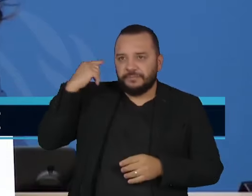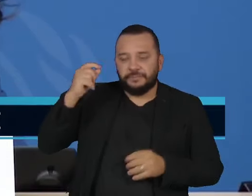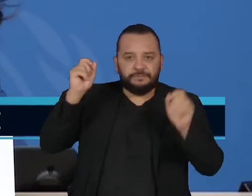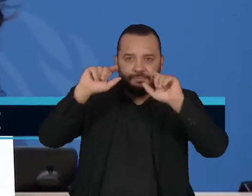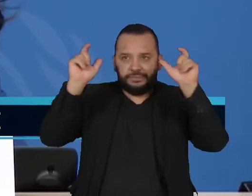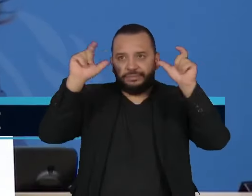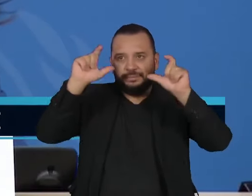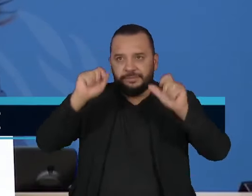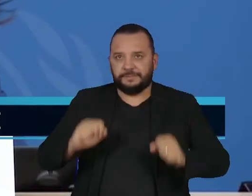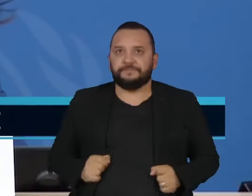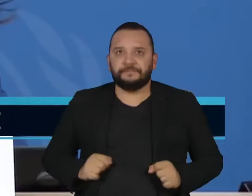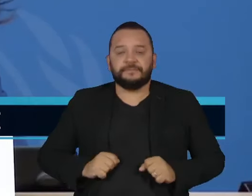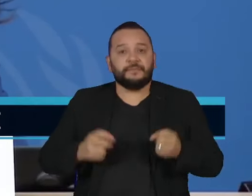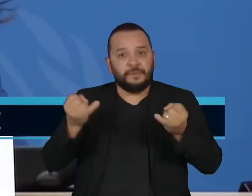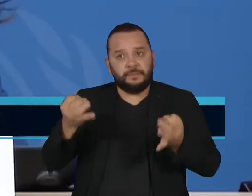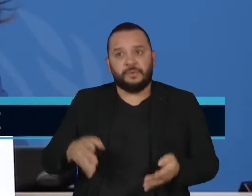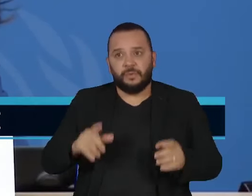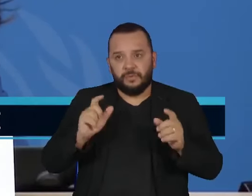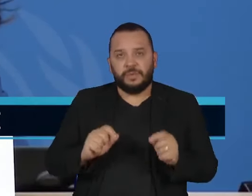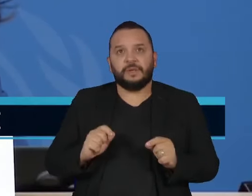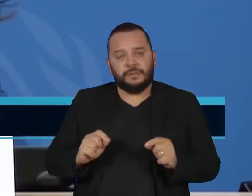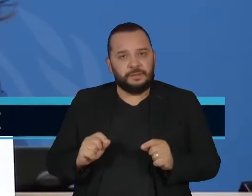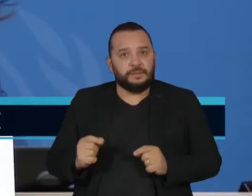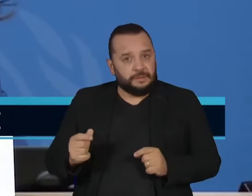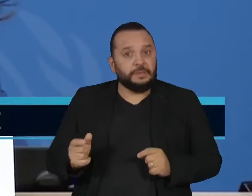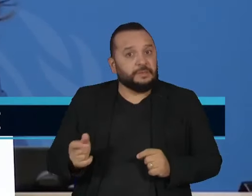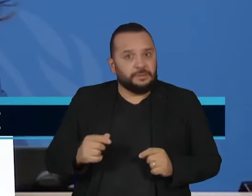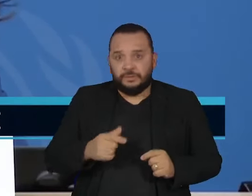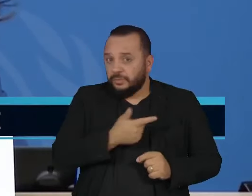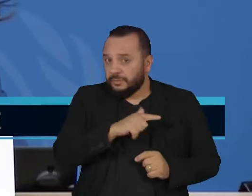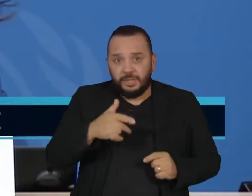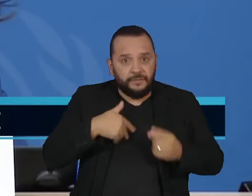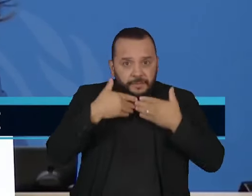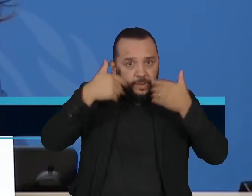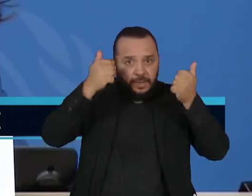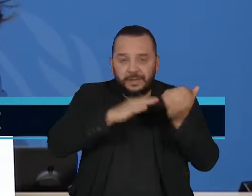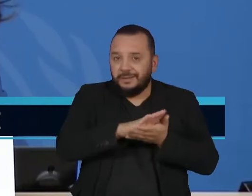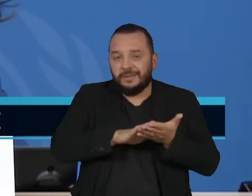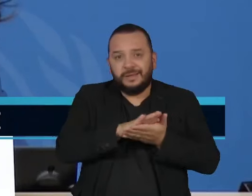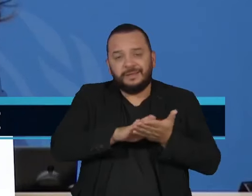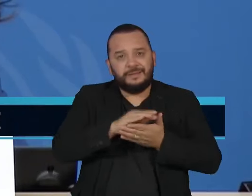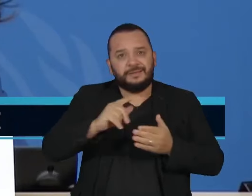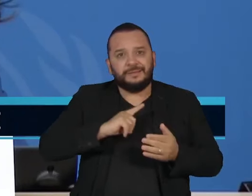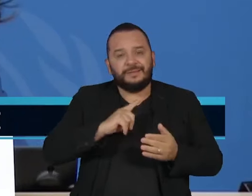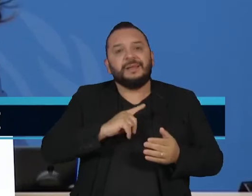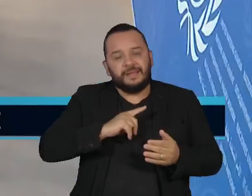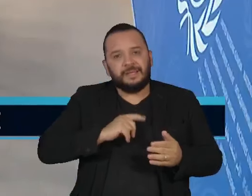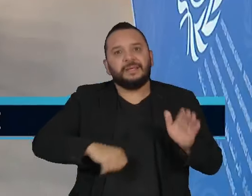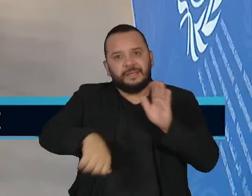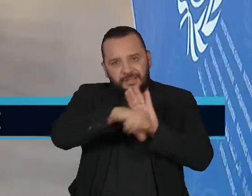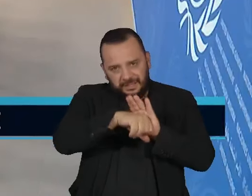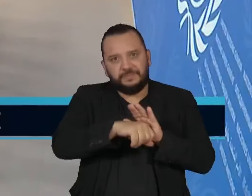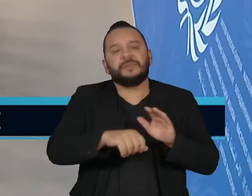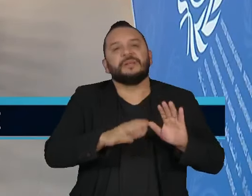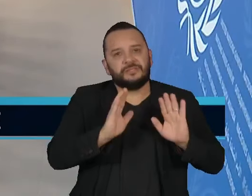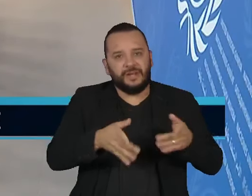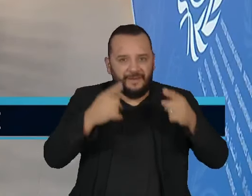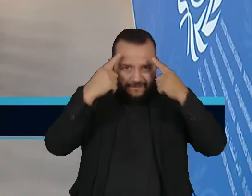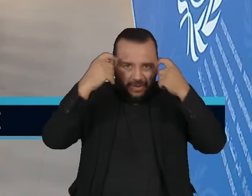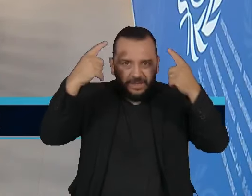alarmantes. Segundo ela, não só não houve melhorias, como as violações se intensificaram, atingindo níveis de